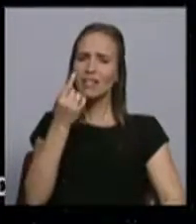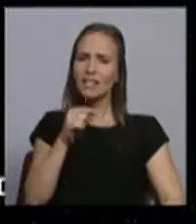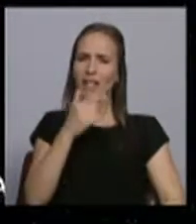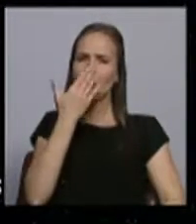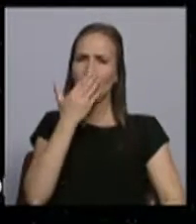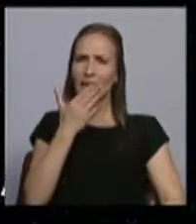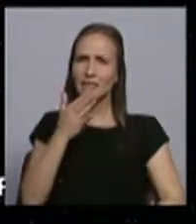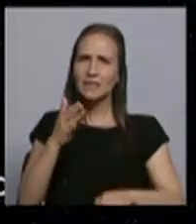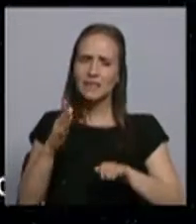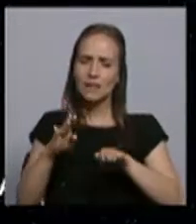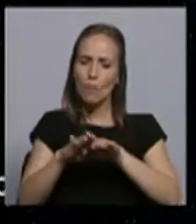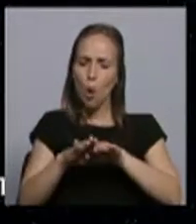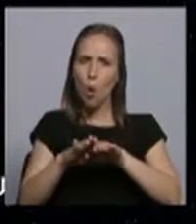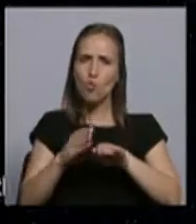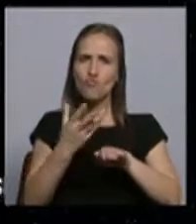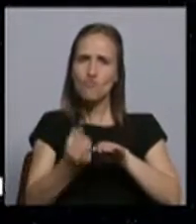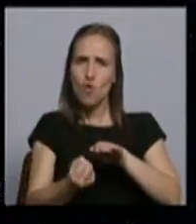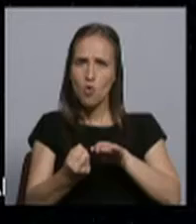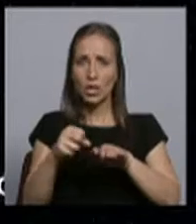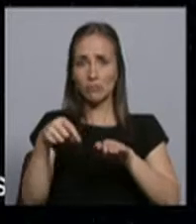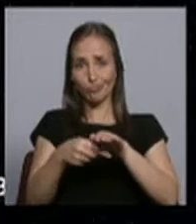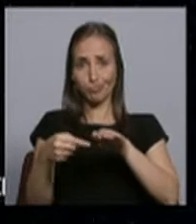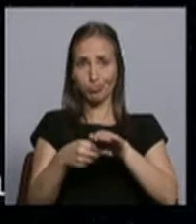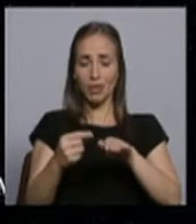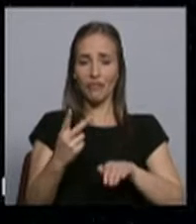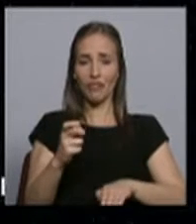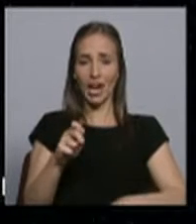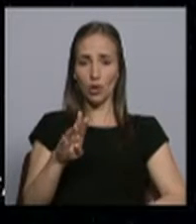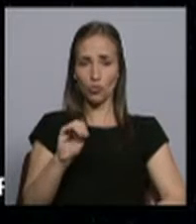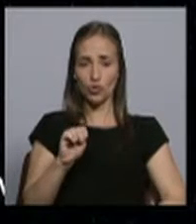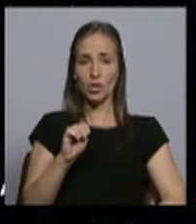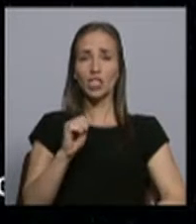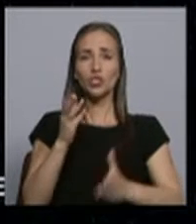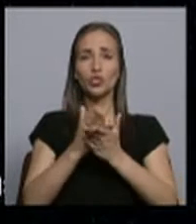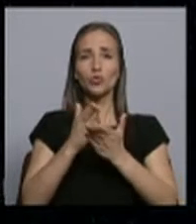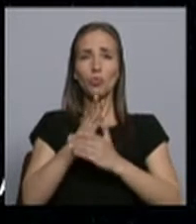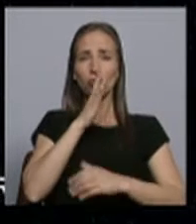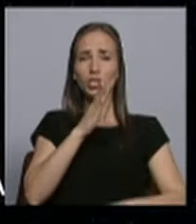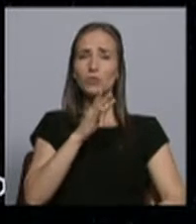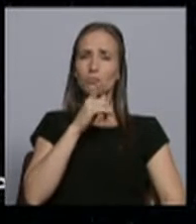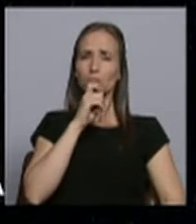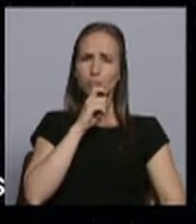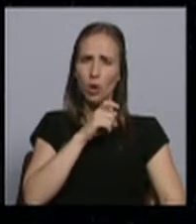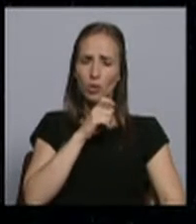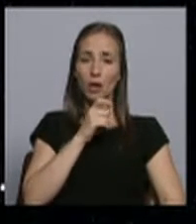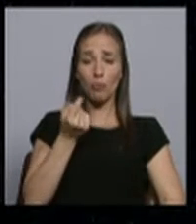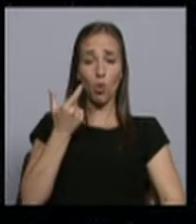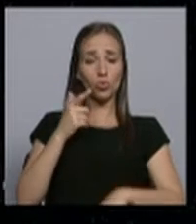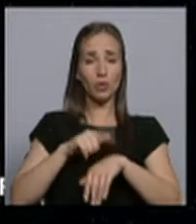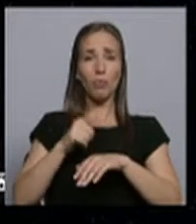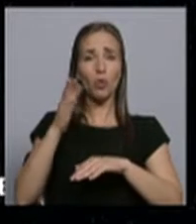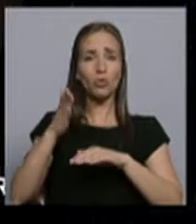convectivo por baixo da superfície de Vênus. Mas este estudo diz que isto até pode ser particularmente recente, pode